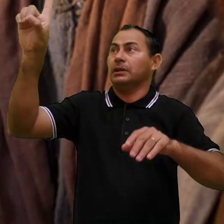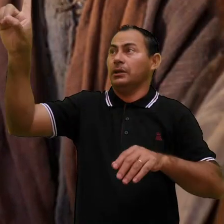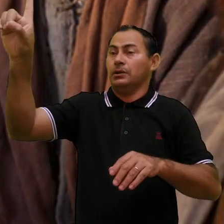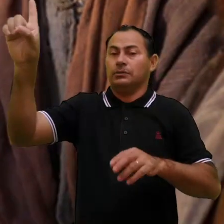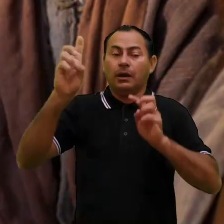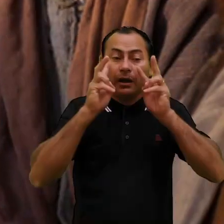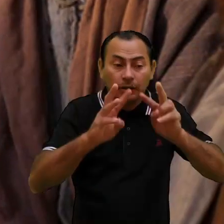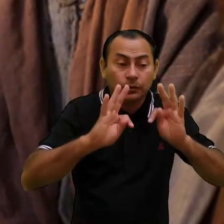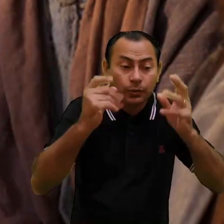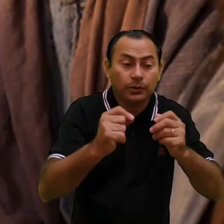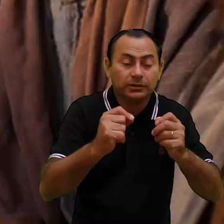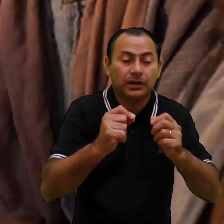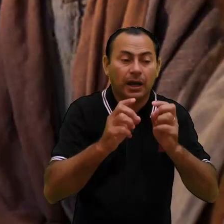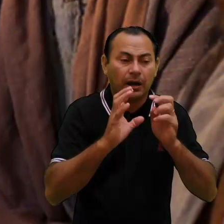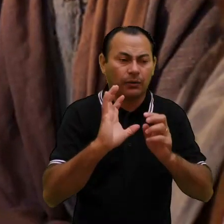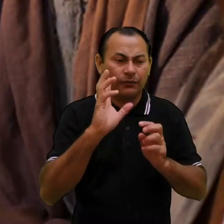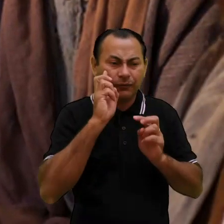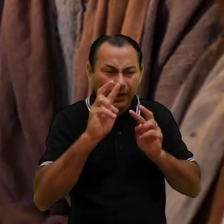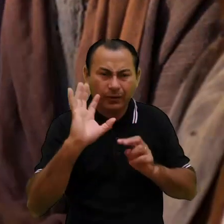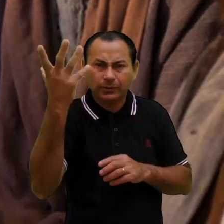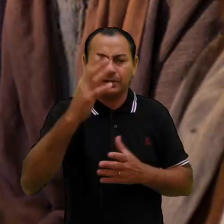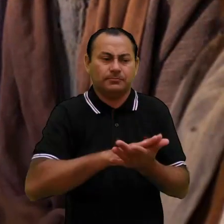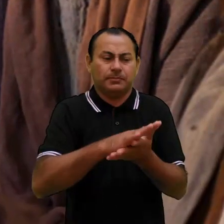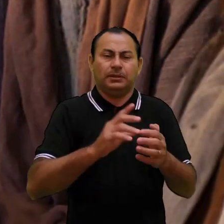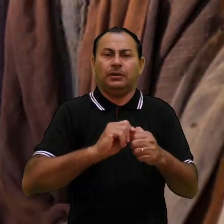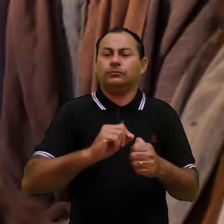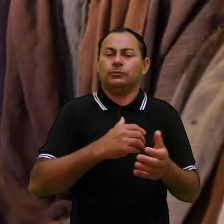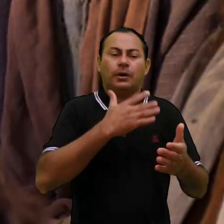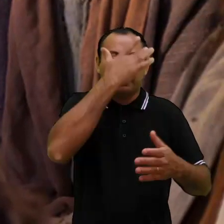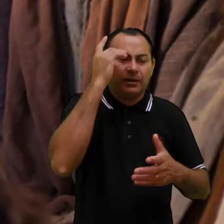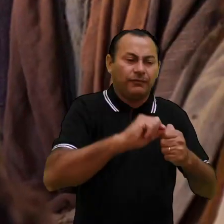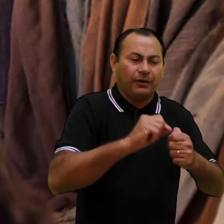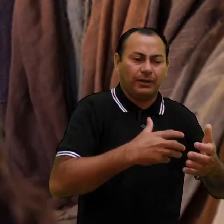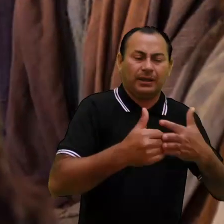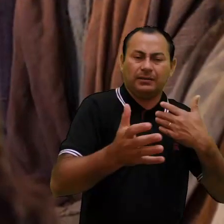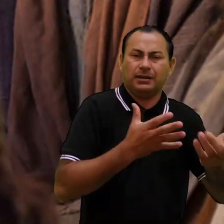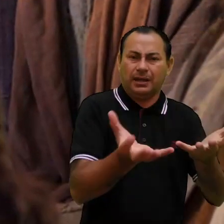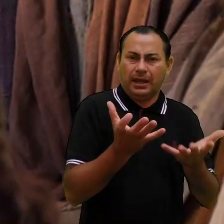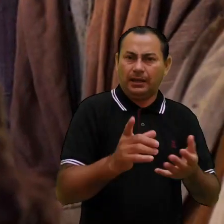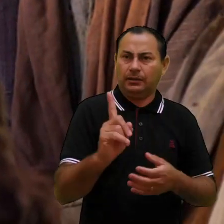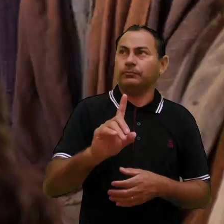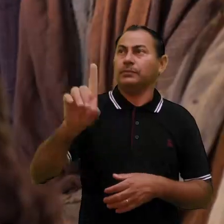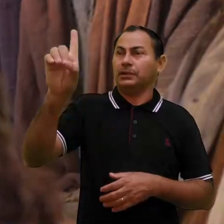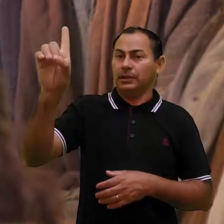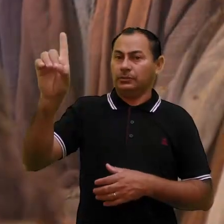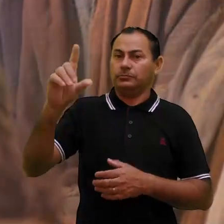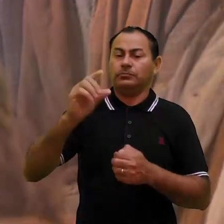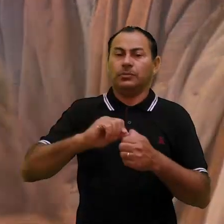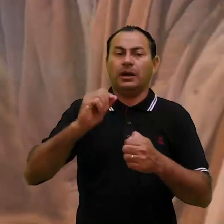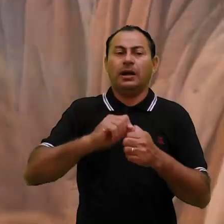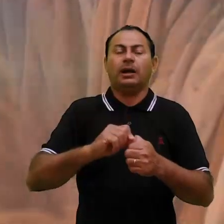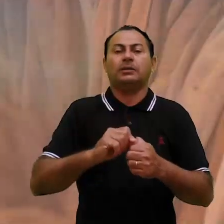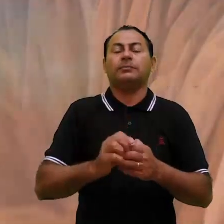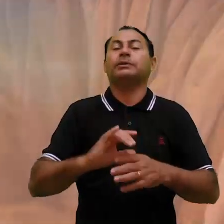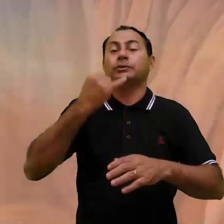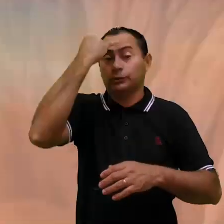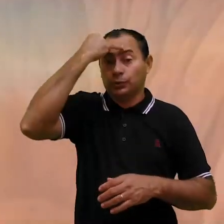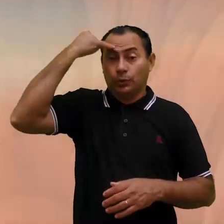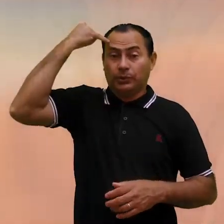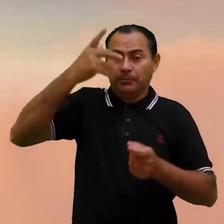tudo acontecer sem fazer nada, enquanto todos fazem o que querem. Ele faz a seguinte